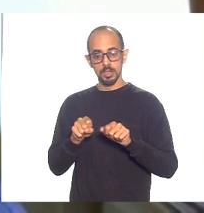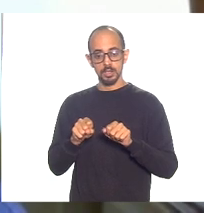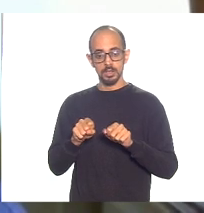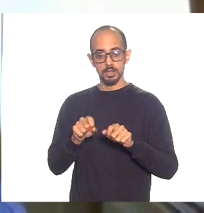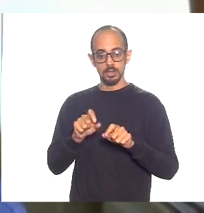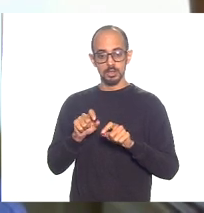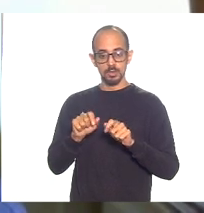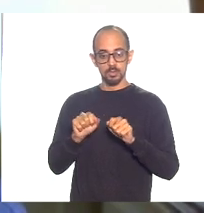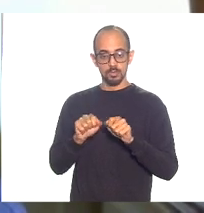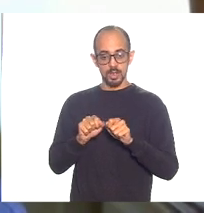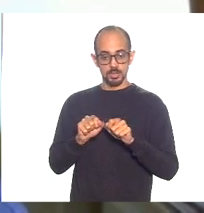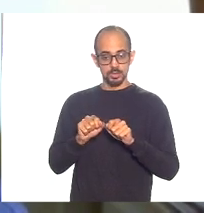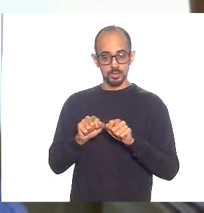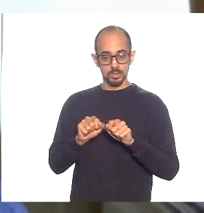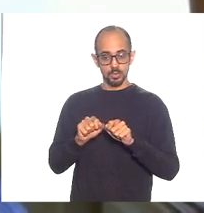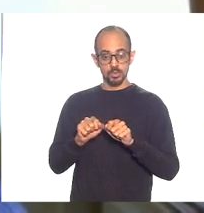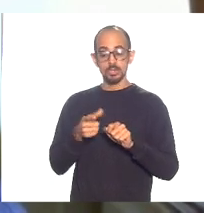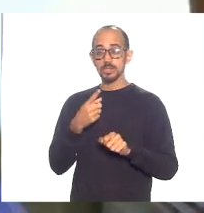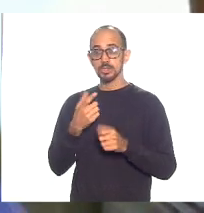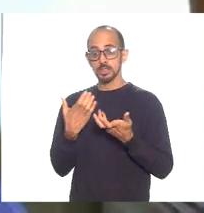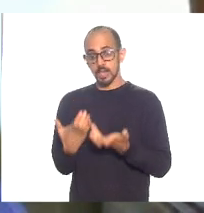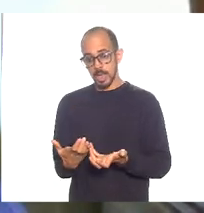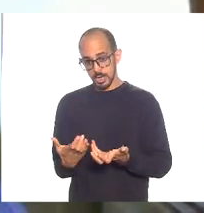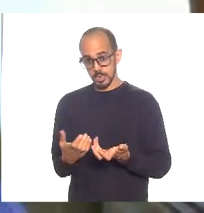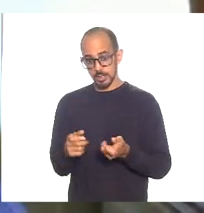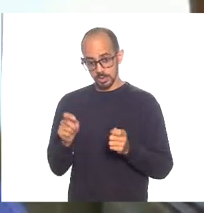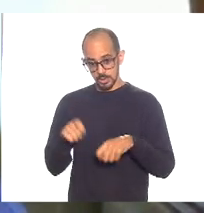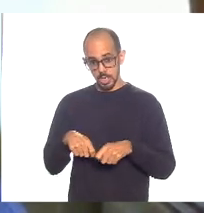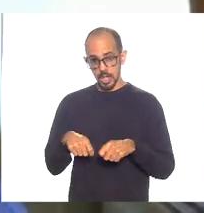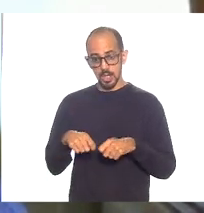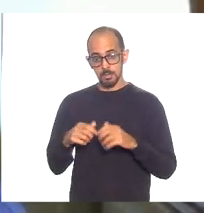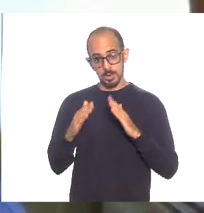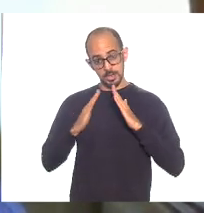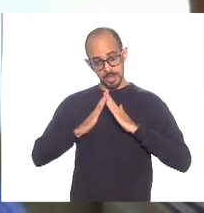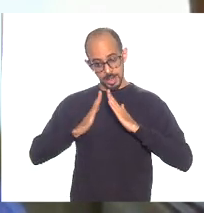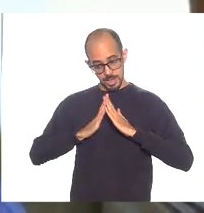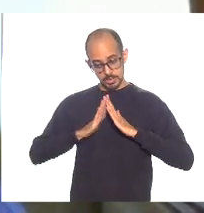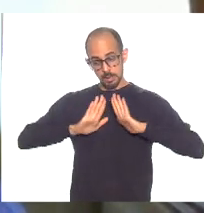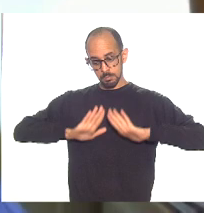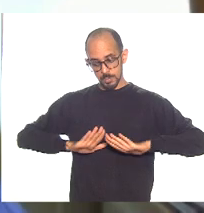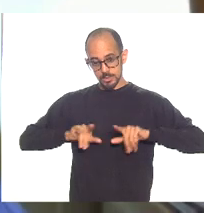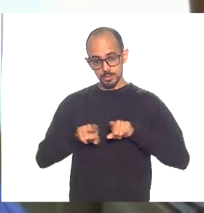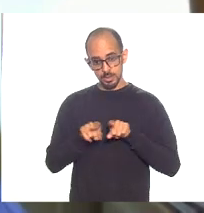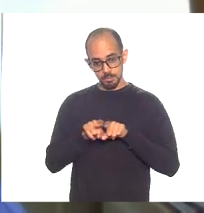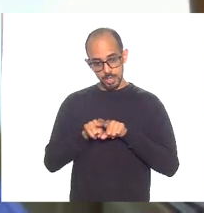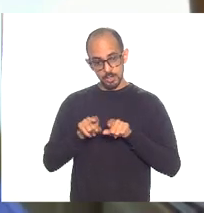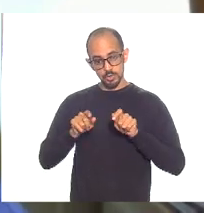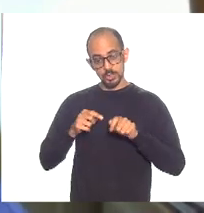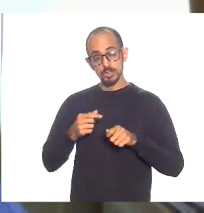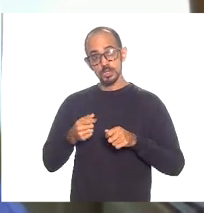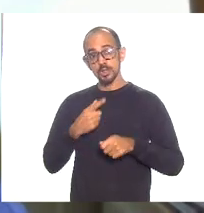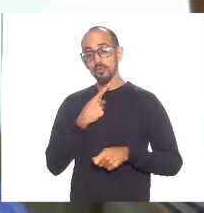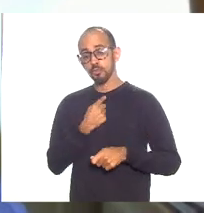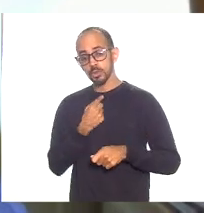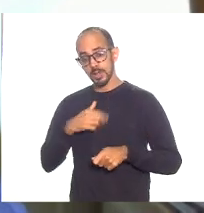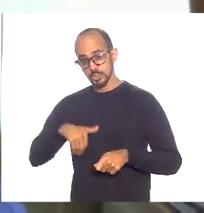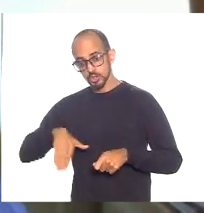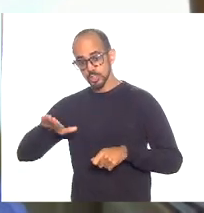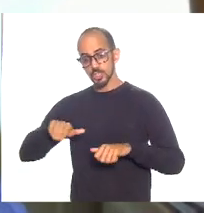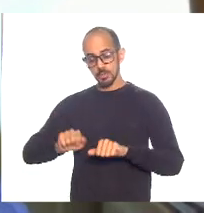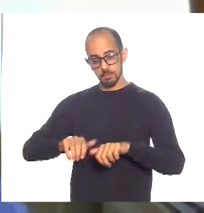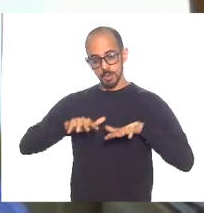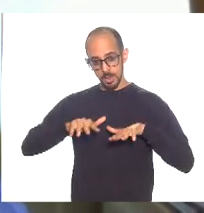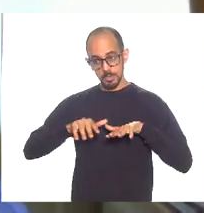deixa que aqueles que desejem trabalhem de casa, mas aqueles que se estão à vontade de ir no parlamento